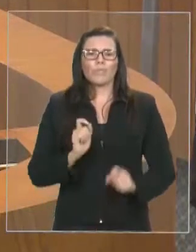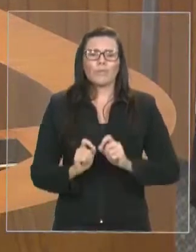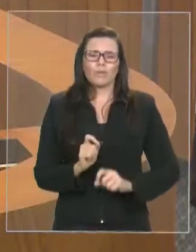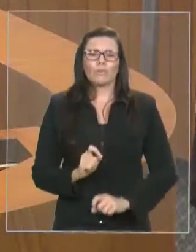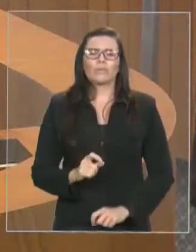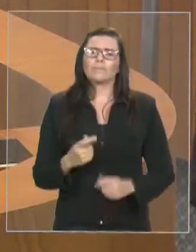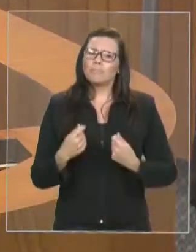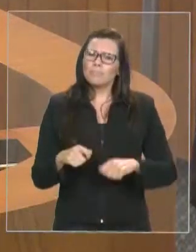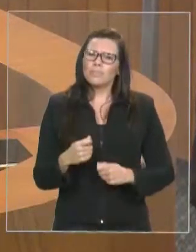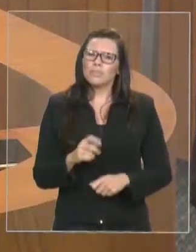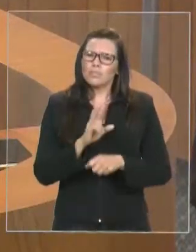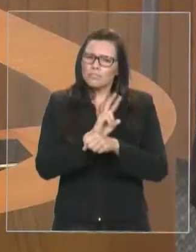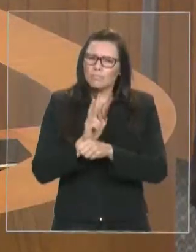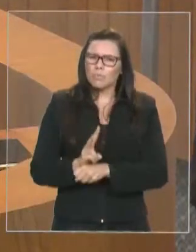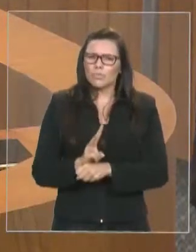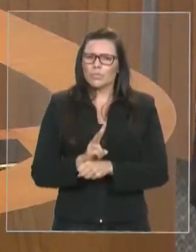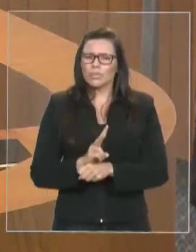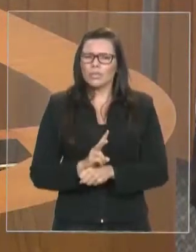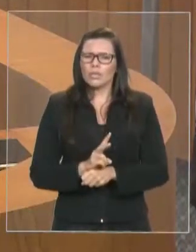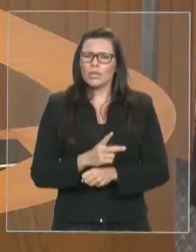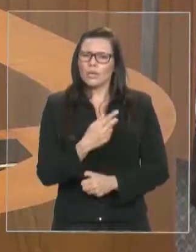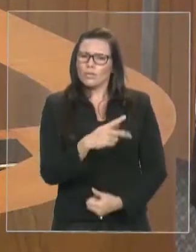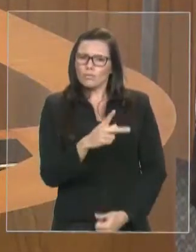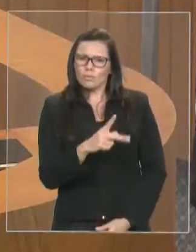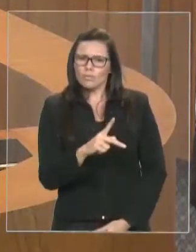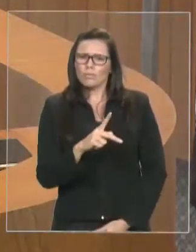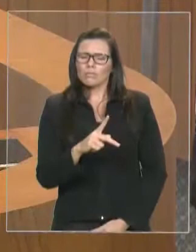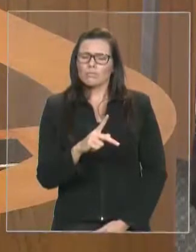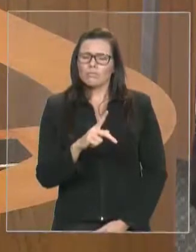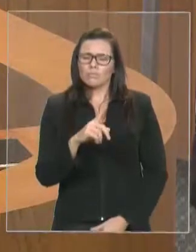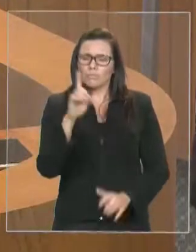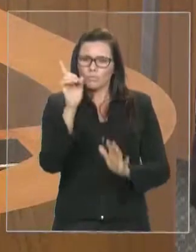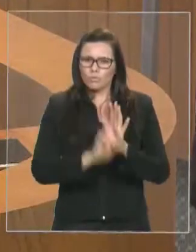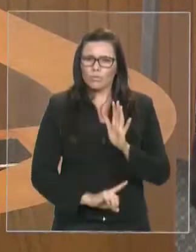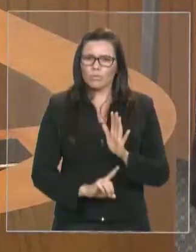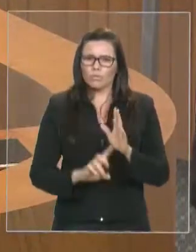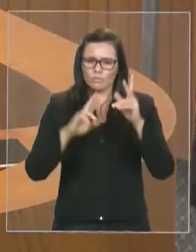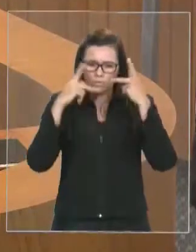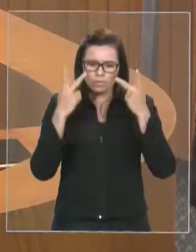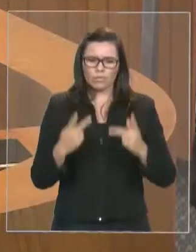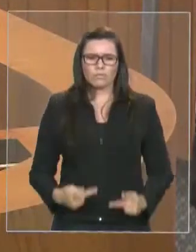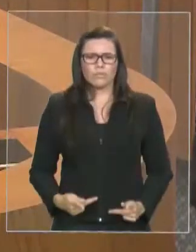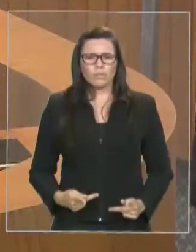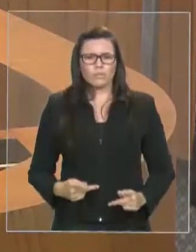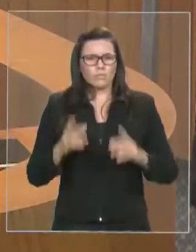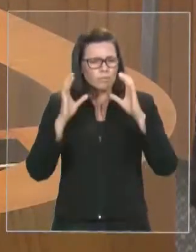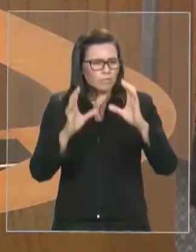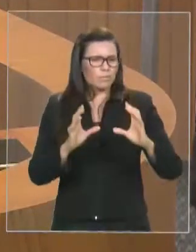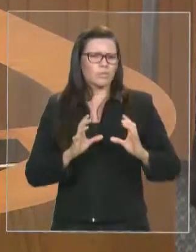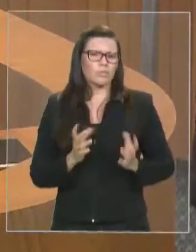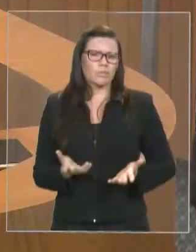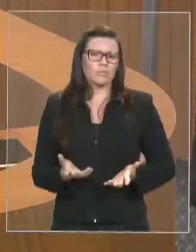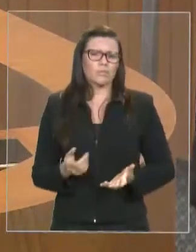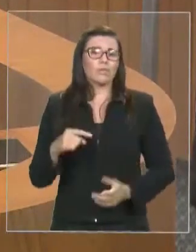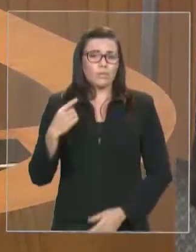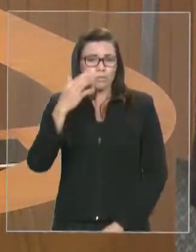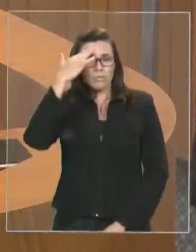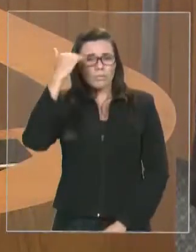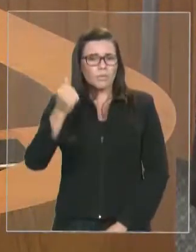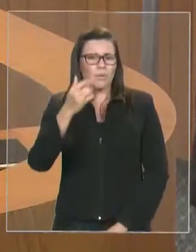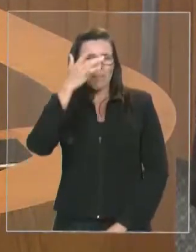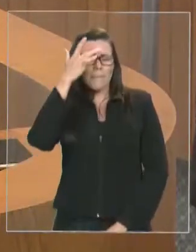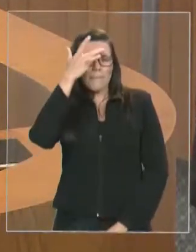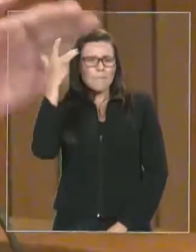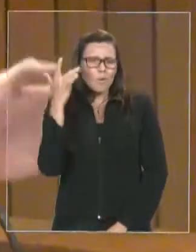direito de ser humano respeitado naquele momento de maior sensibilidade. Todos que